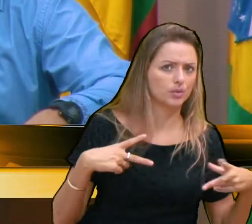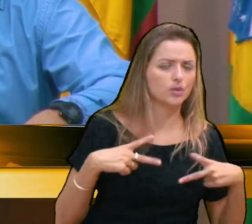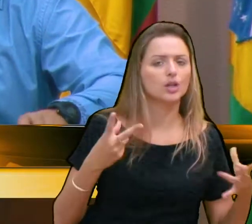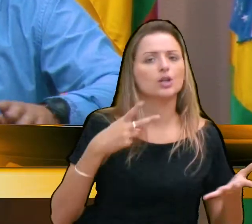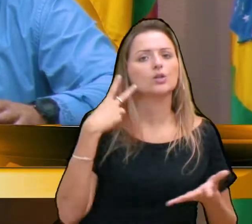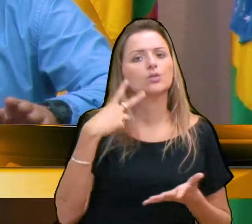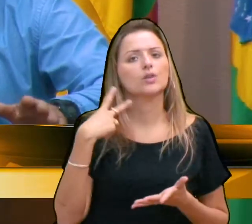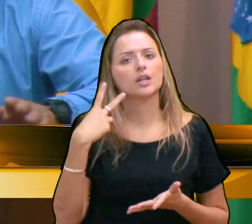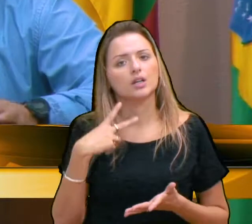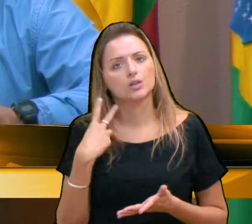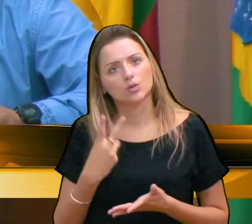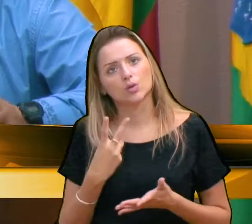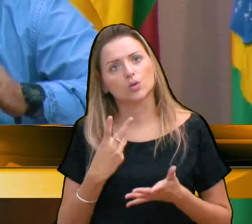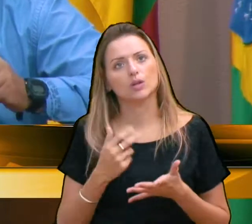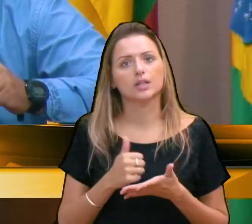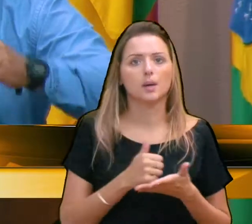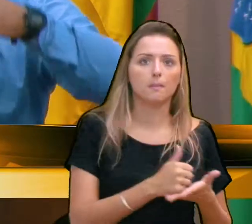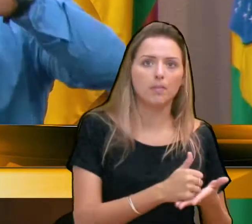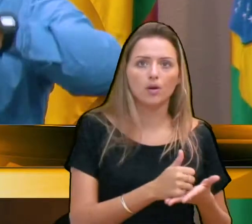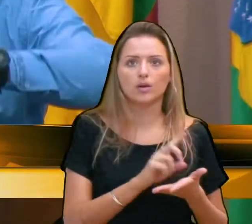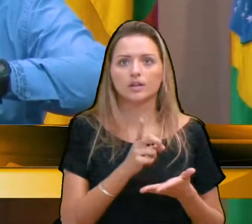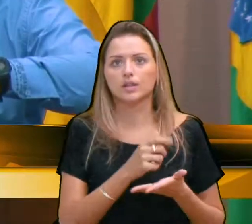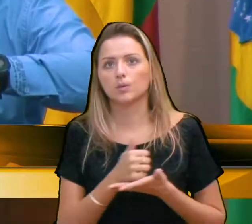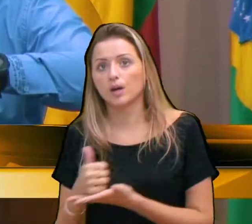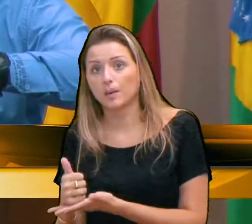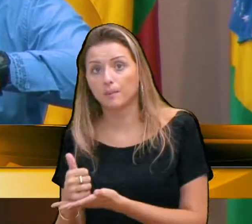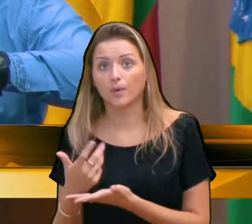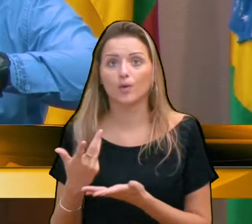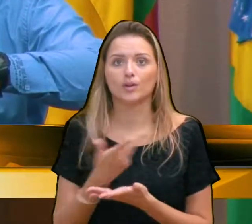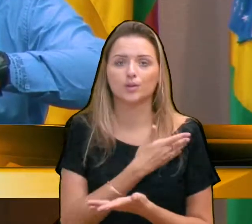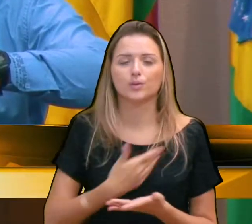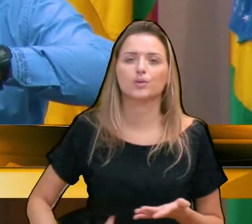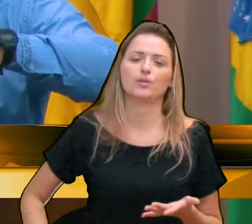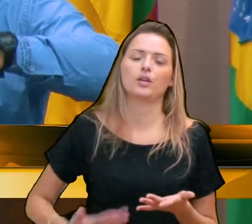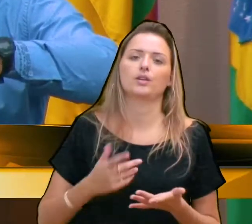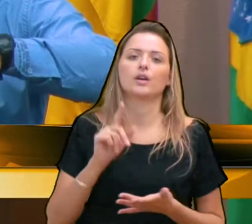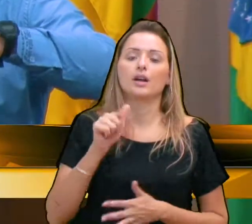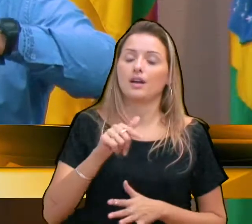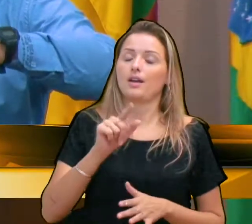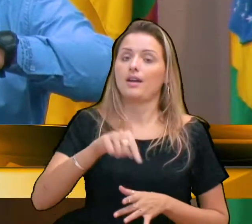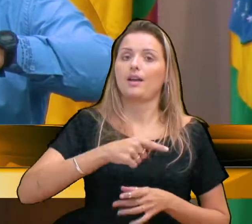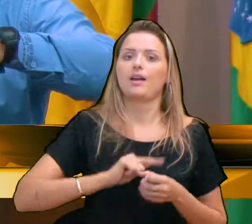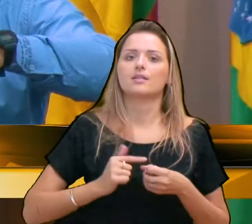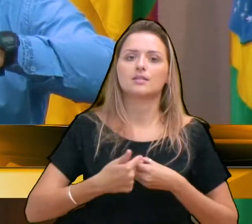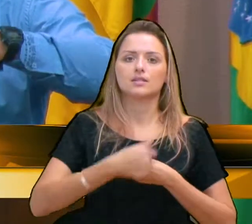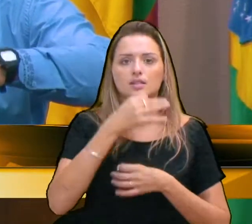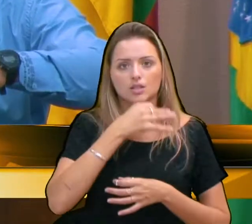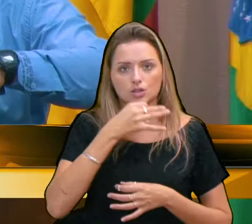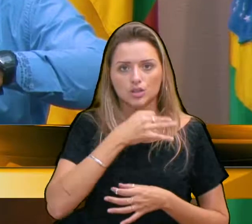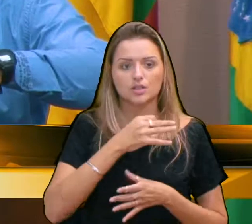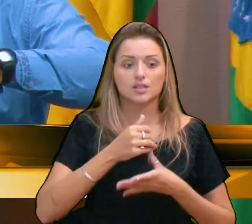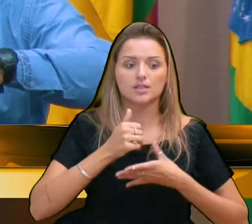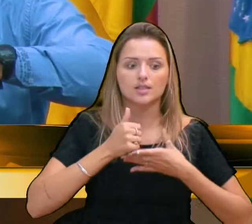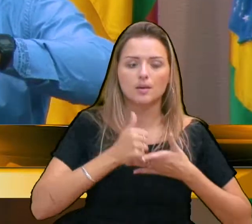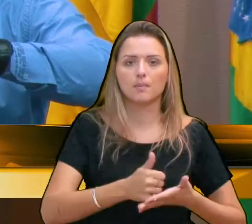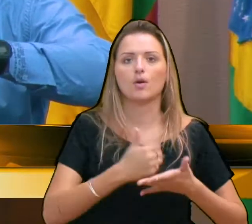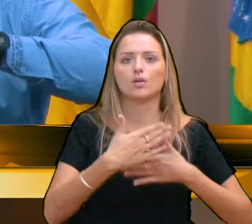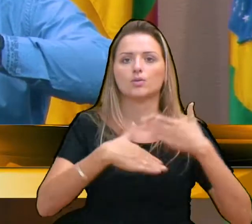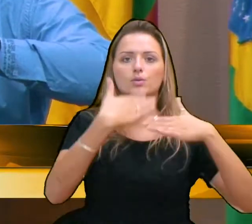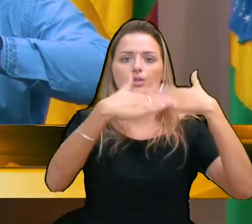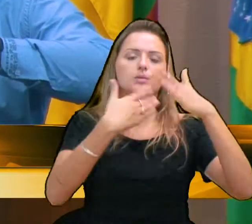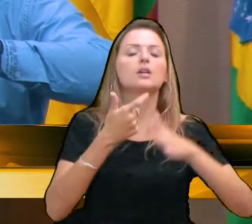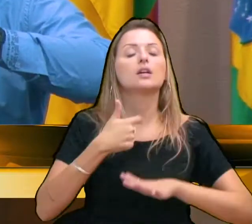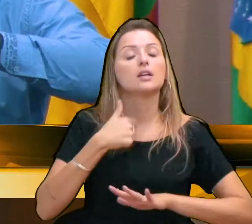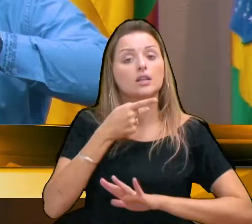que está do lado A ou lado B. Aqui é Caxias do Sul que está em jogo, é aquilo que contribui como um todo. E eu